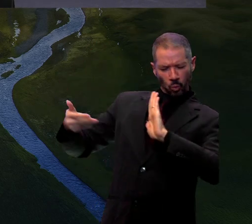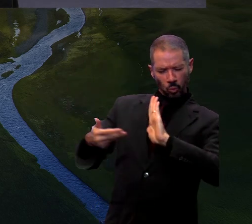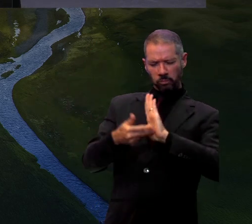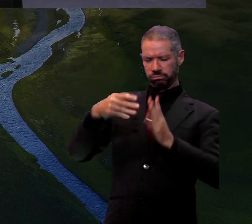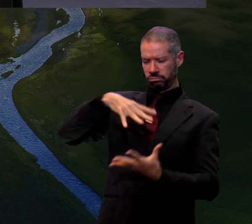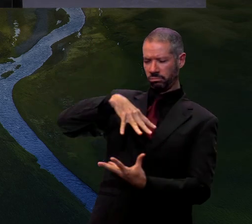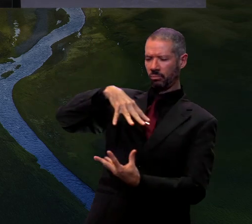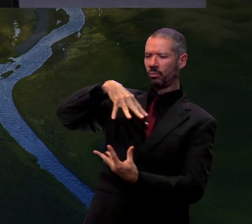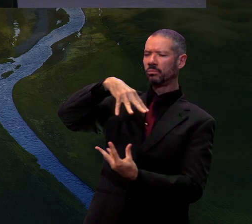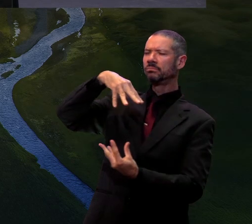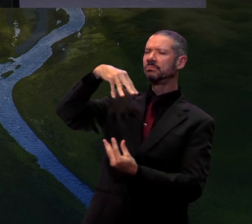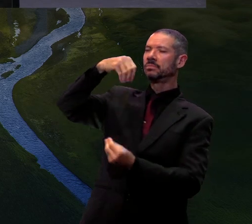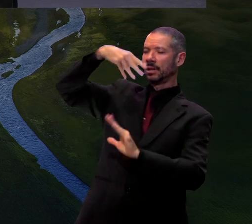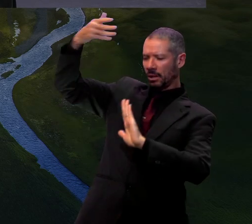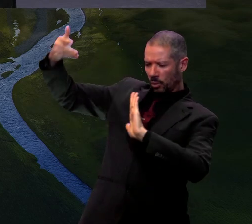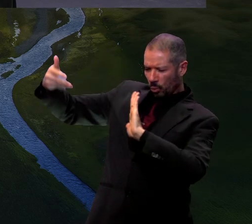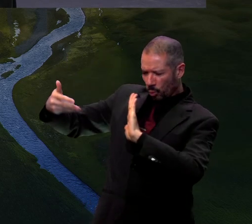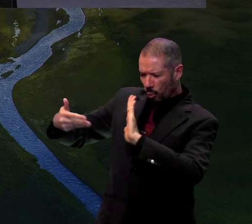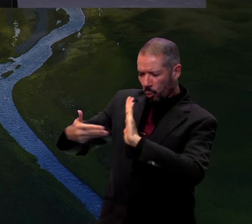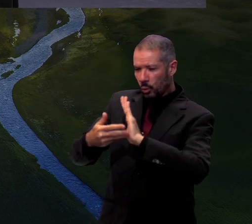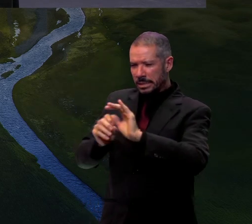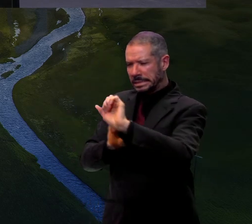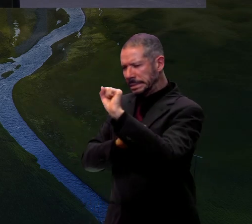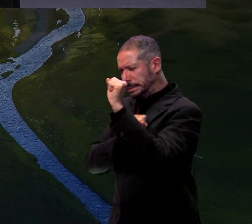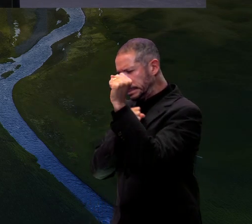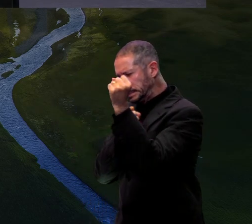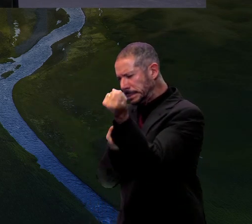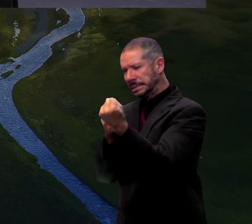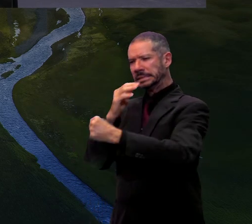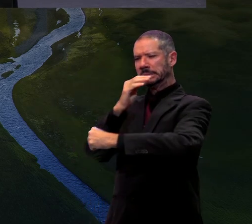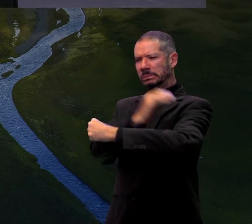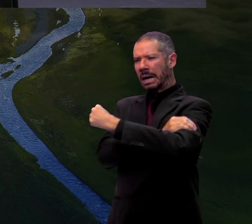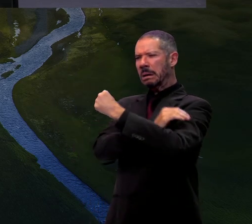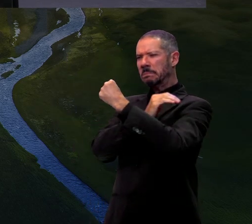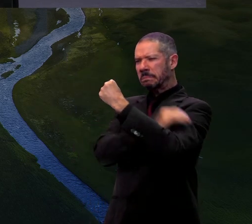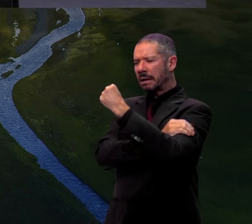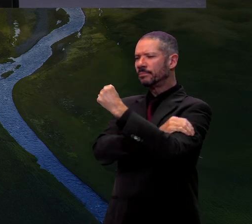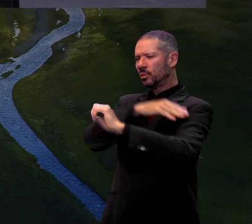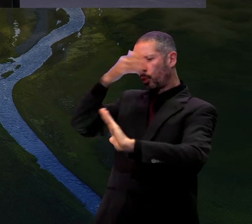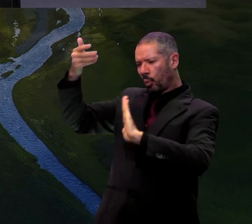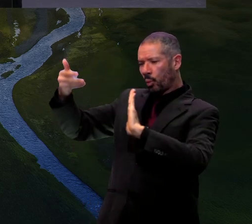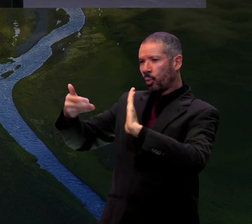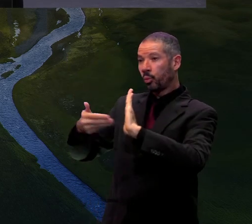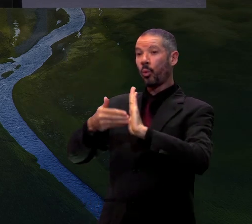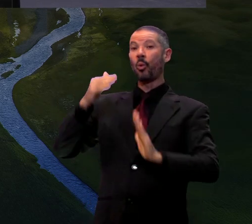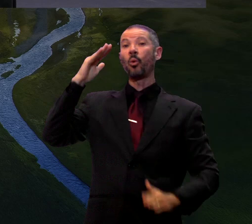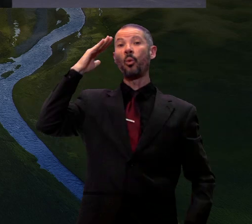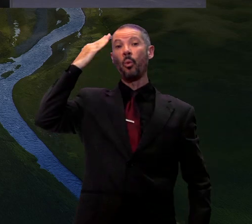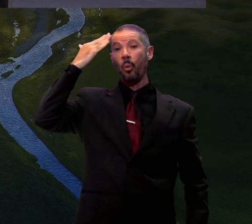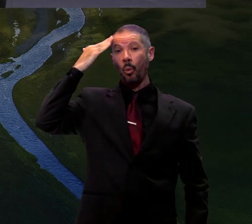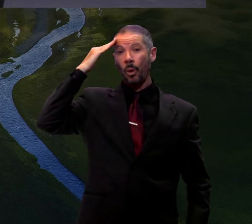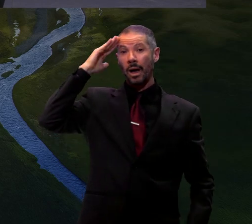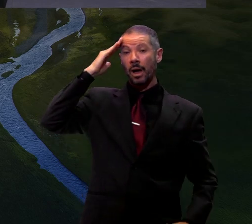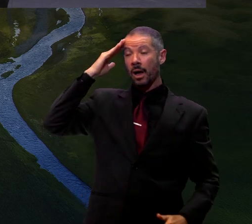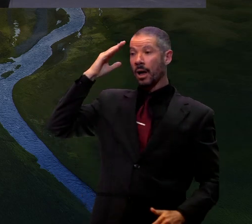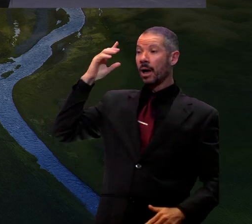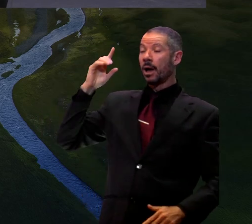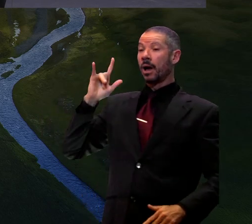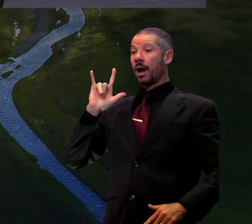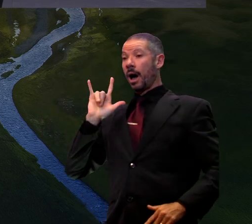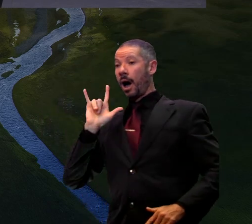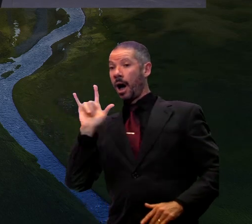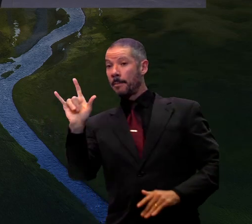sua alma, de todas as suas forças e de todo o seu entendimento. E ame o